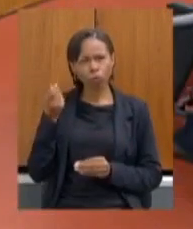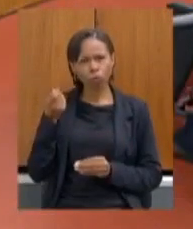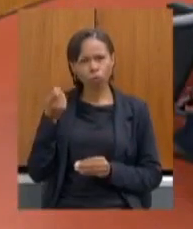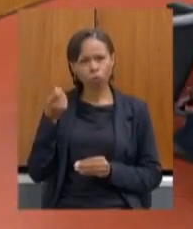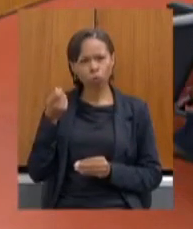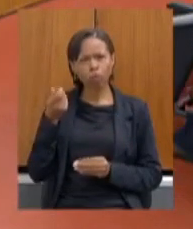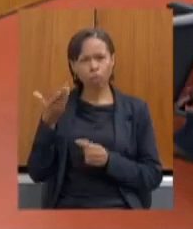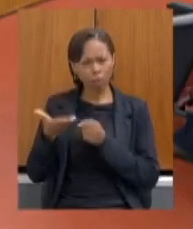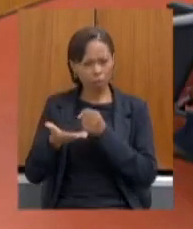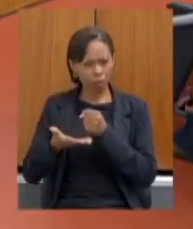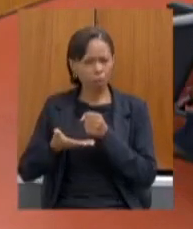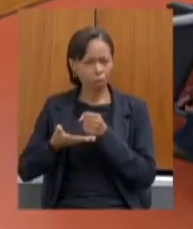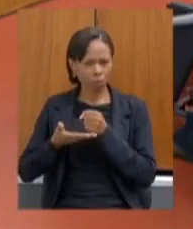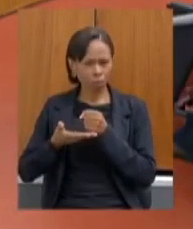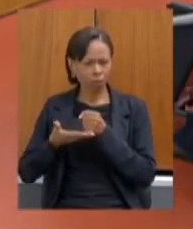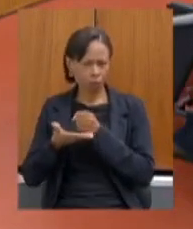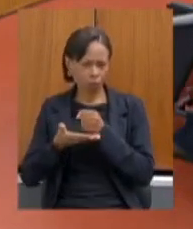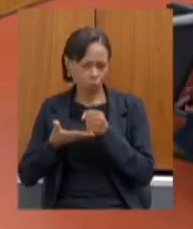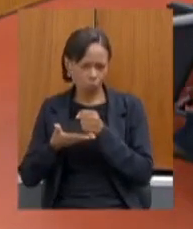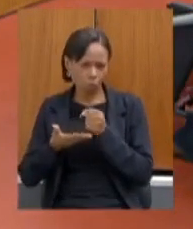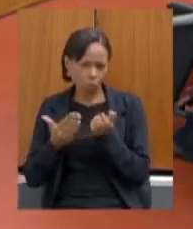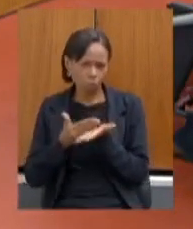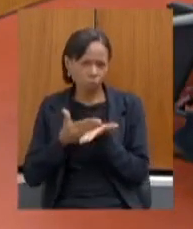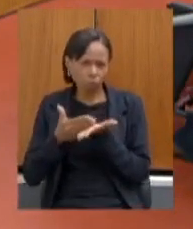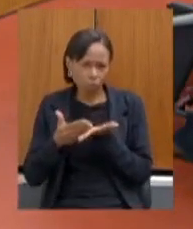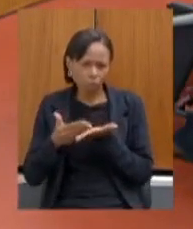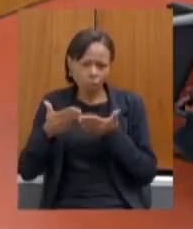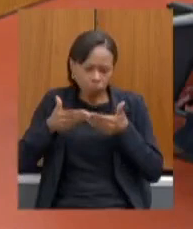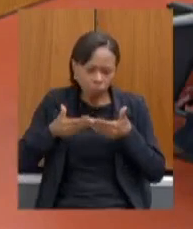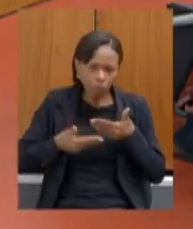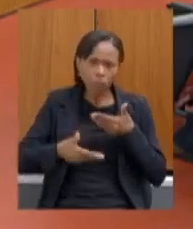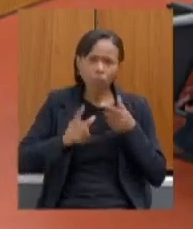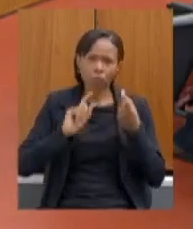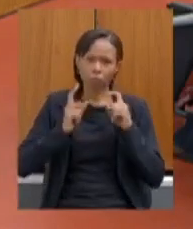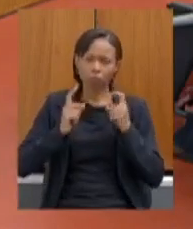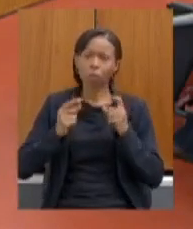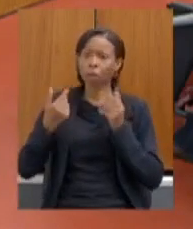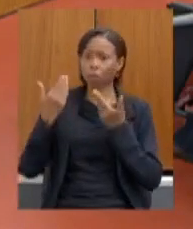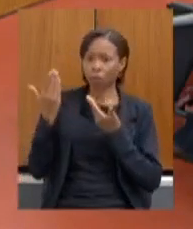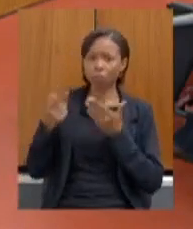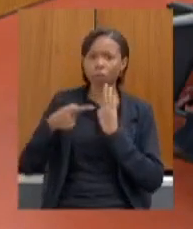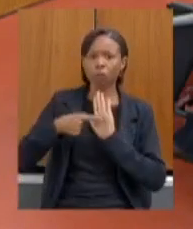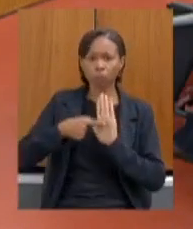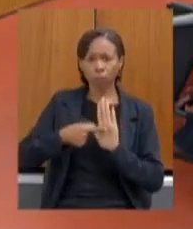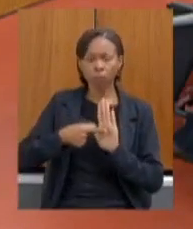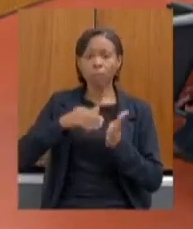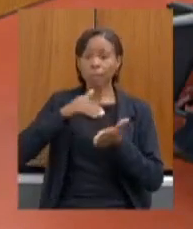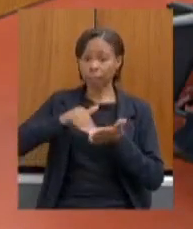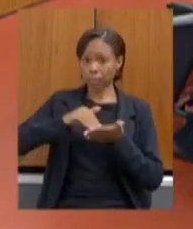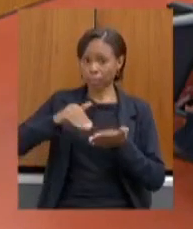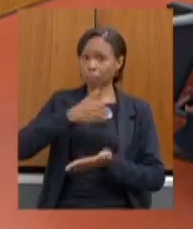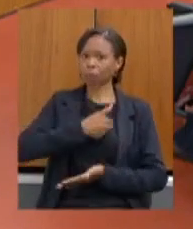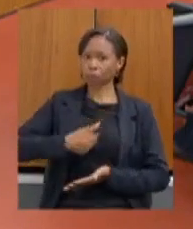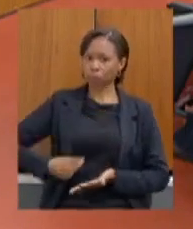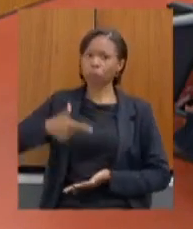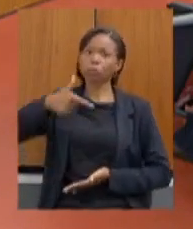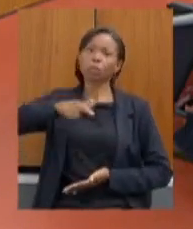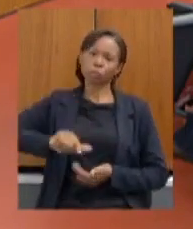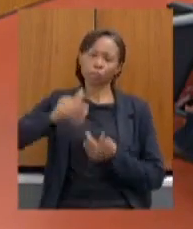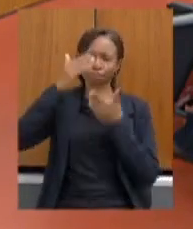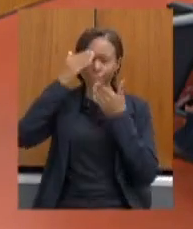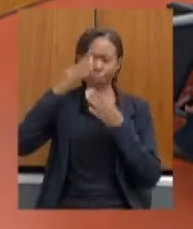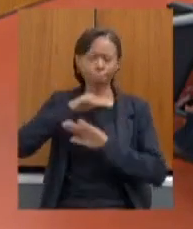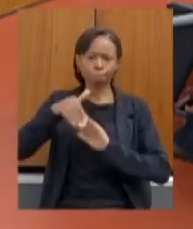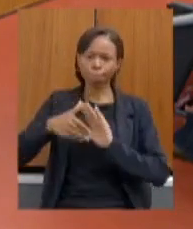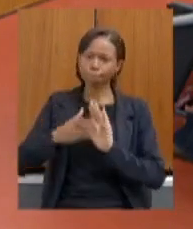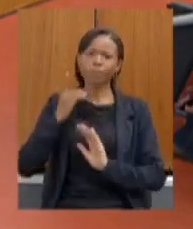subsidiar a conversa que teremos daqui para a frente, essa era a nossa apresentação da Secretaria de Governo. Gostaria aqui, mais uma vez, de agradecer a